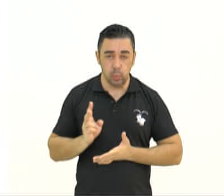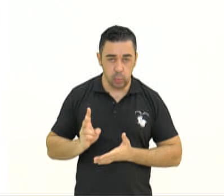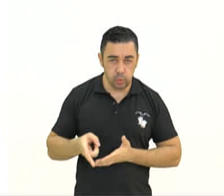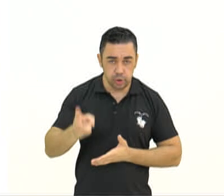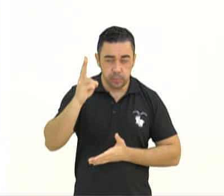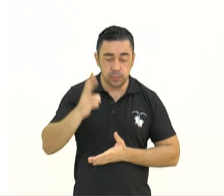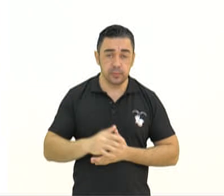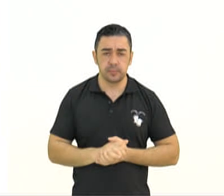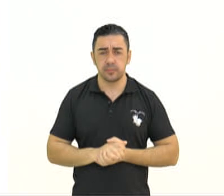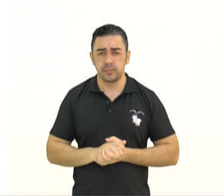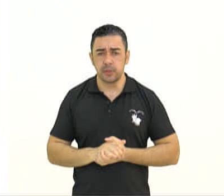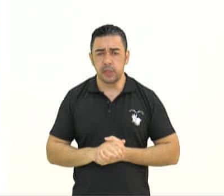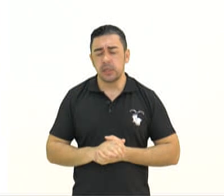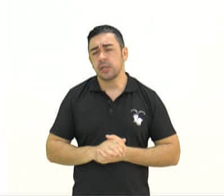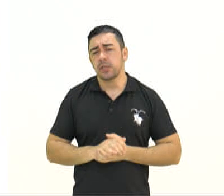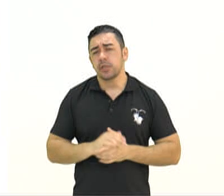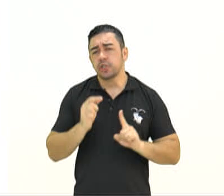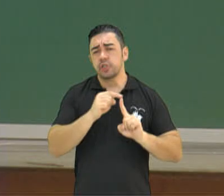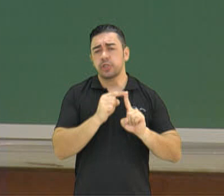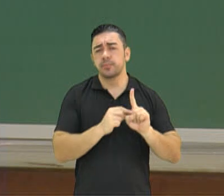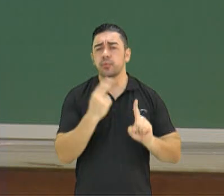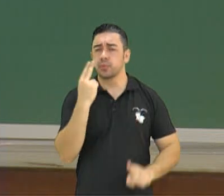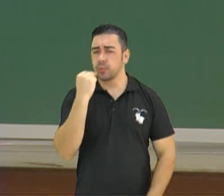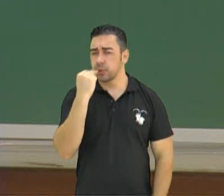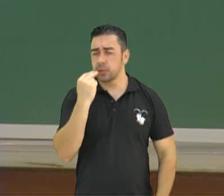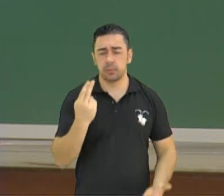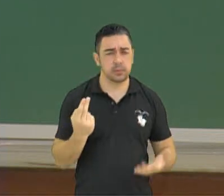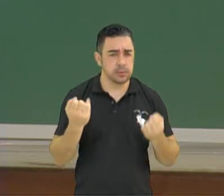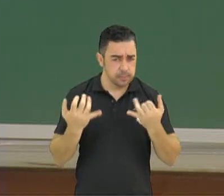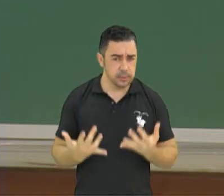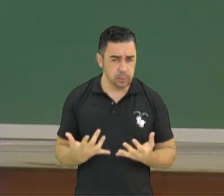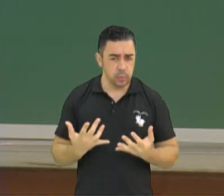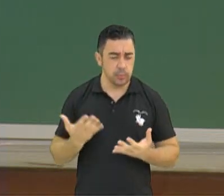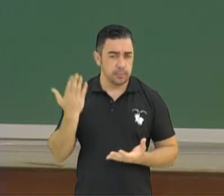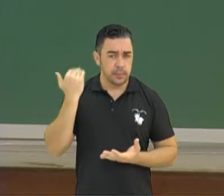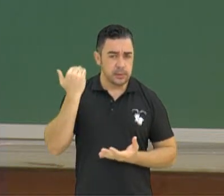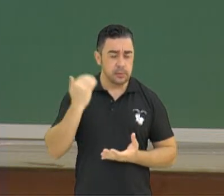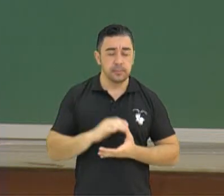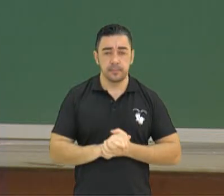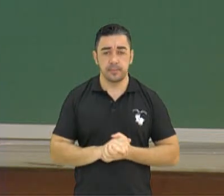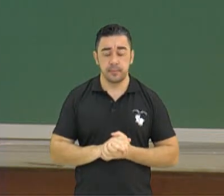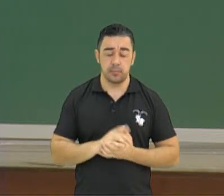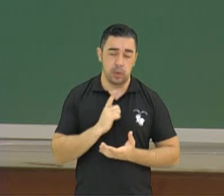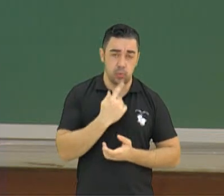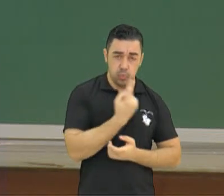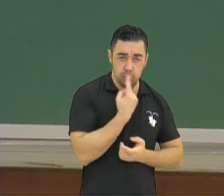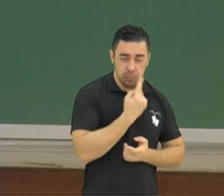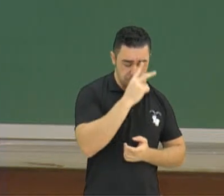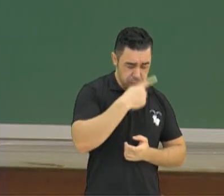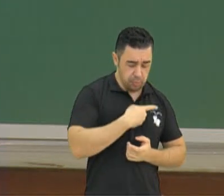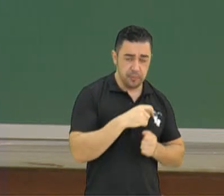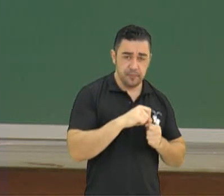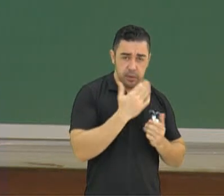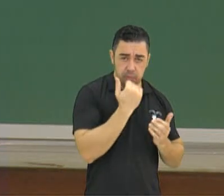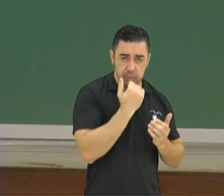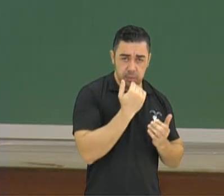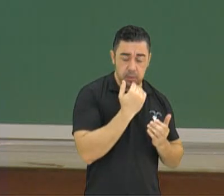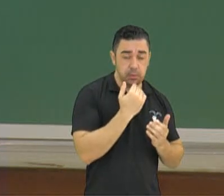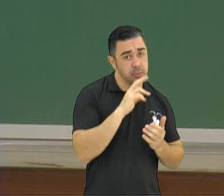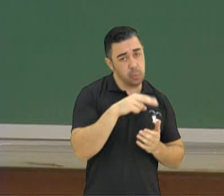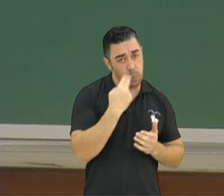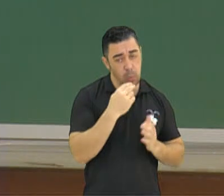aqui. Tipo de nutrição. A gente também comentou um pouquinho disso na aula passada. Então, quando é autótrofo, está produzindo o próprio alimento, ou